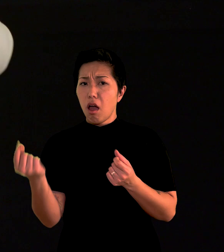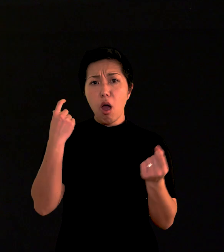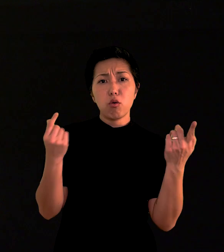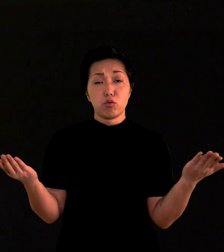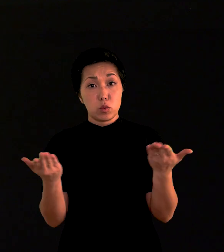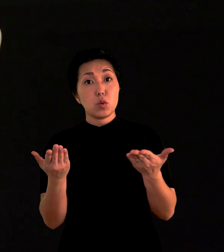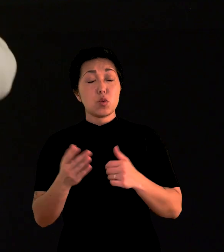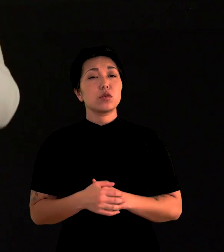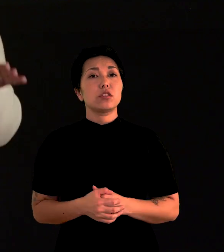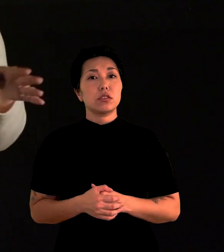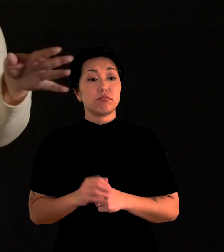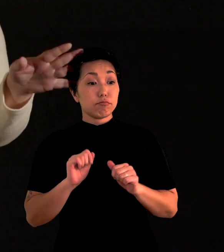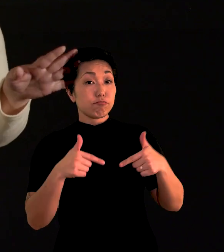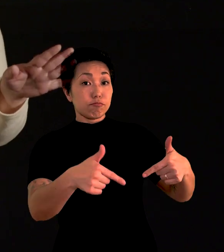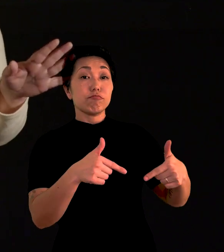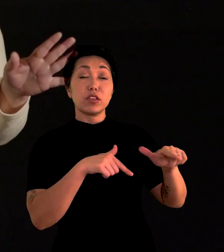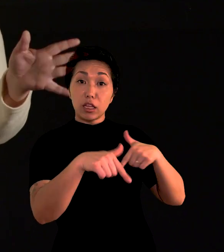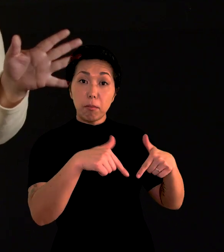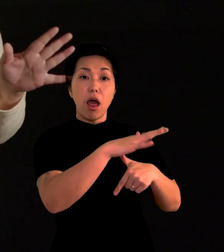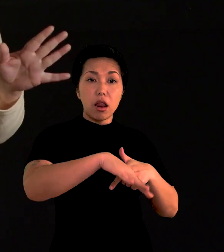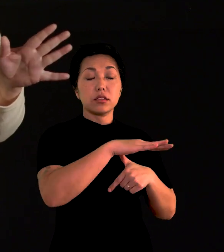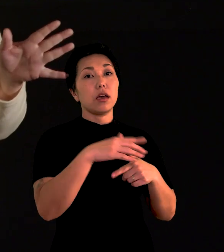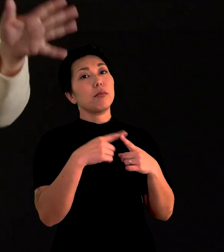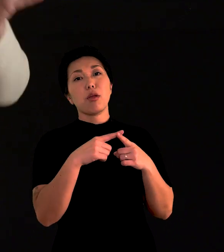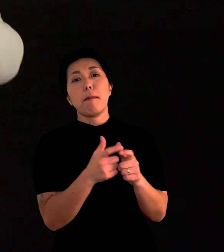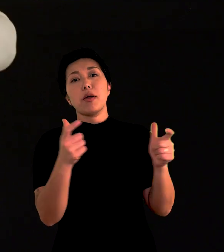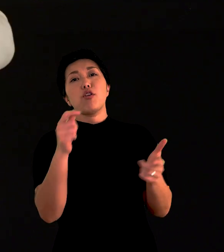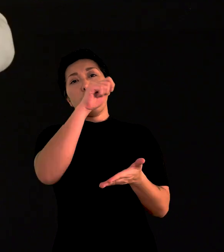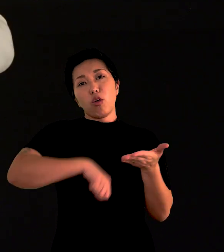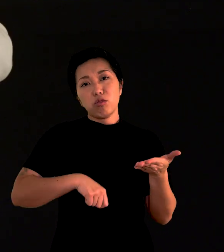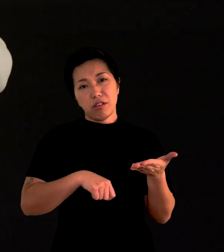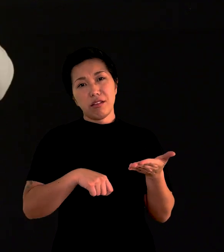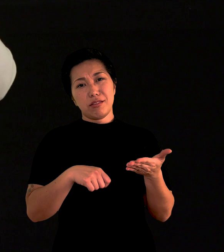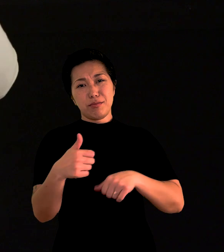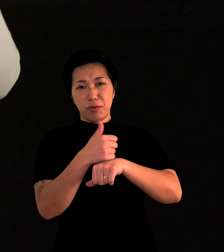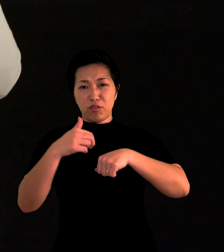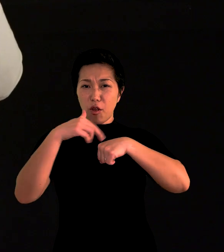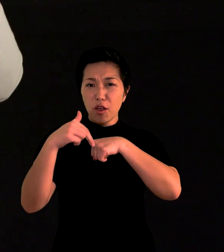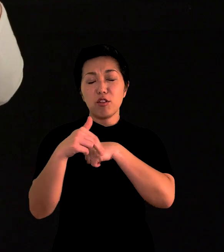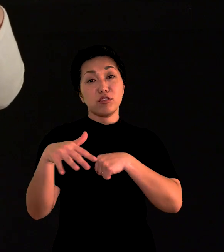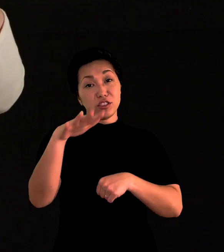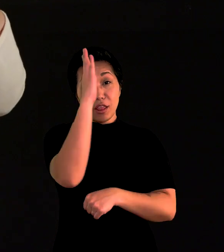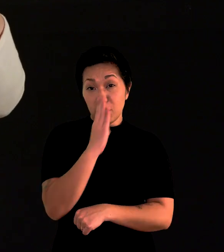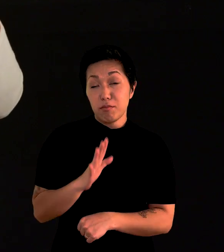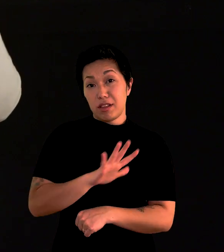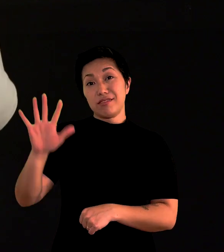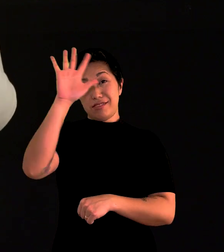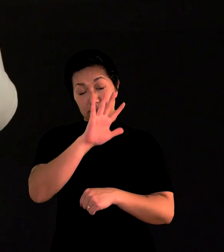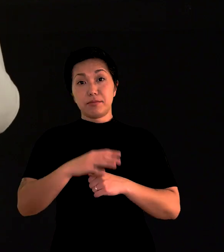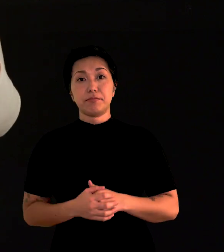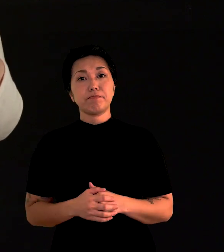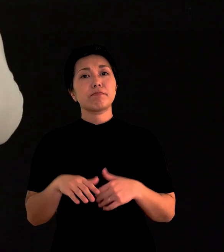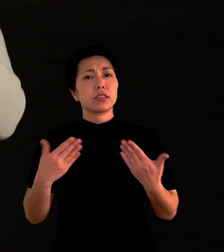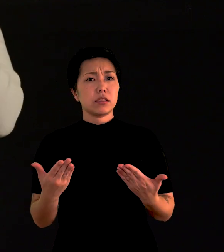colegas, inclusive aqui tem alguns hoje, que atuam nessa área porque é a que mais absorve profissionais no